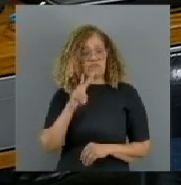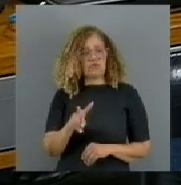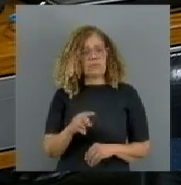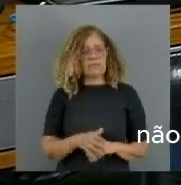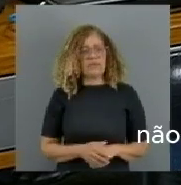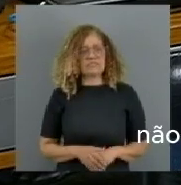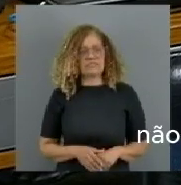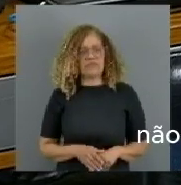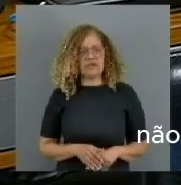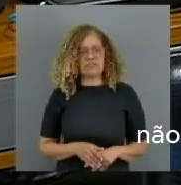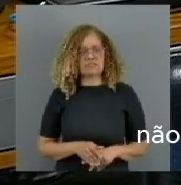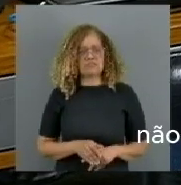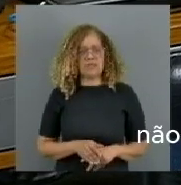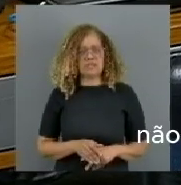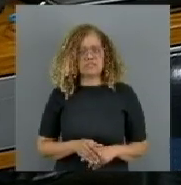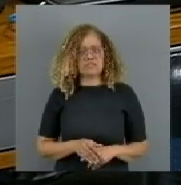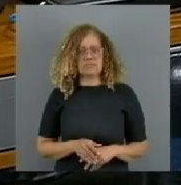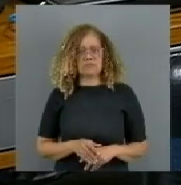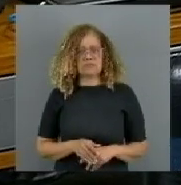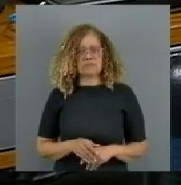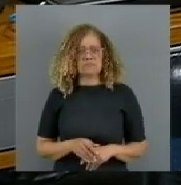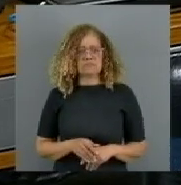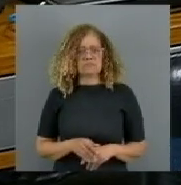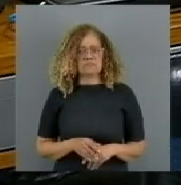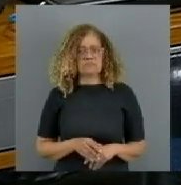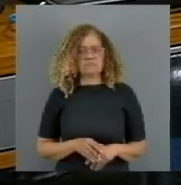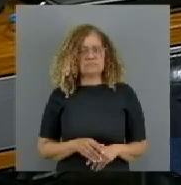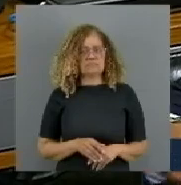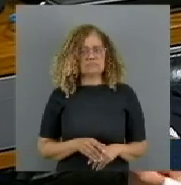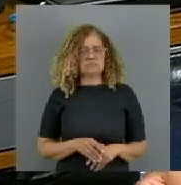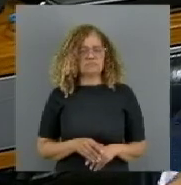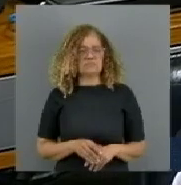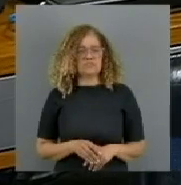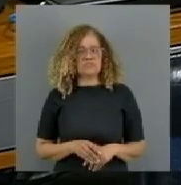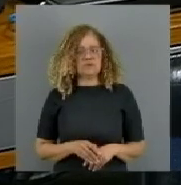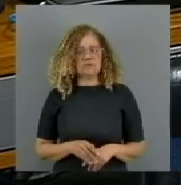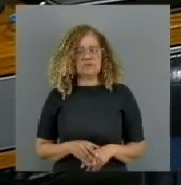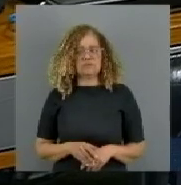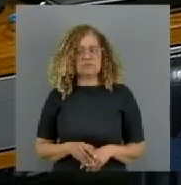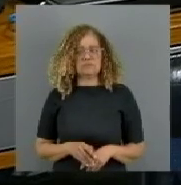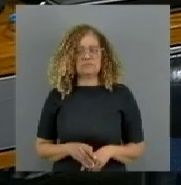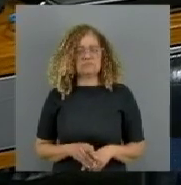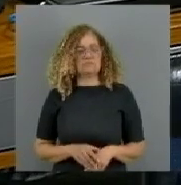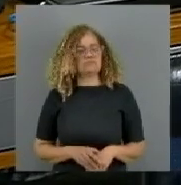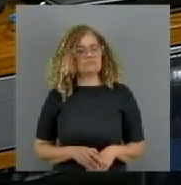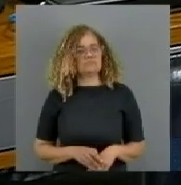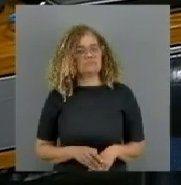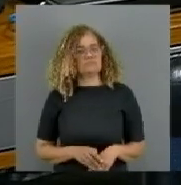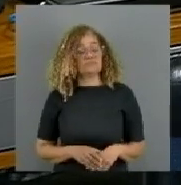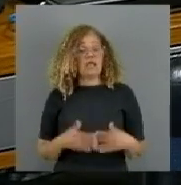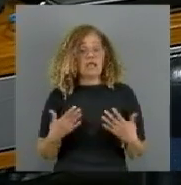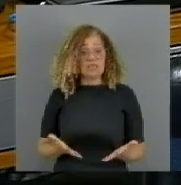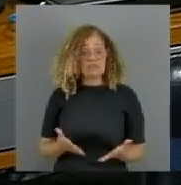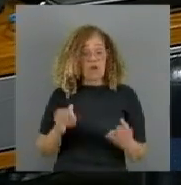os dias a gente não sabe se o jogo que a gente está assistindo está combinado ou está... Enfim, então, eu queria deixar